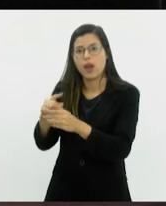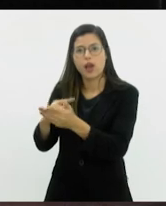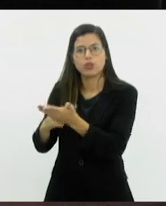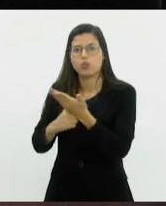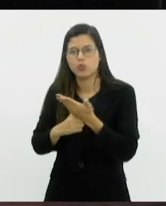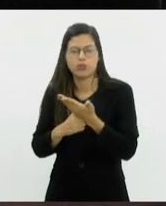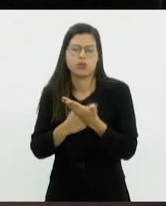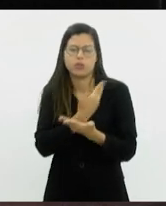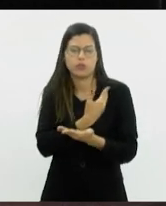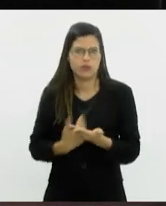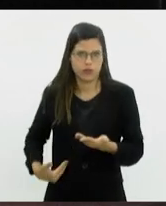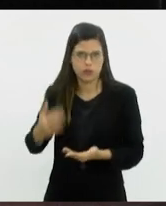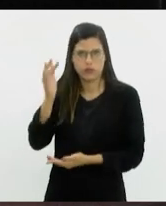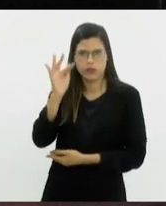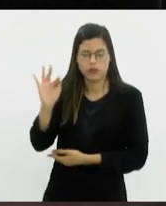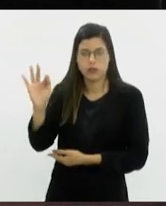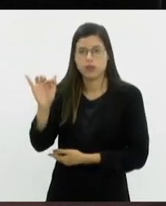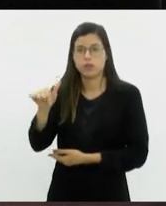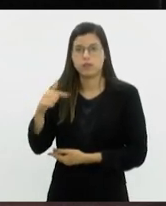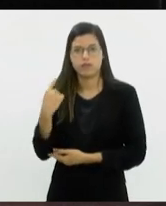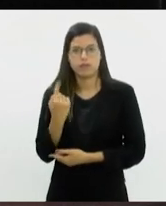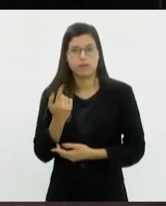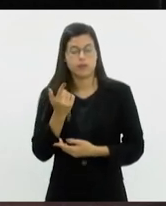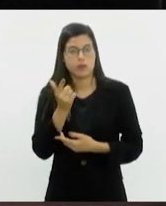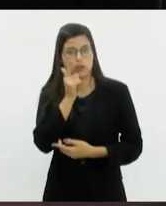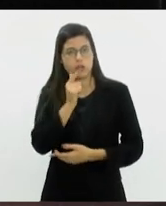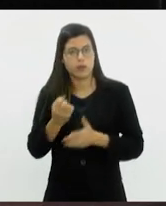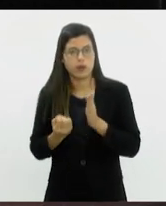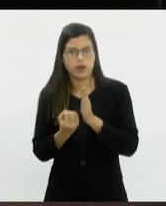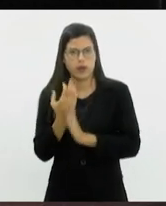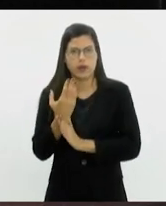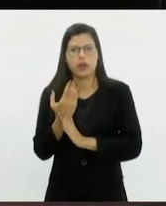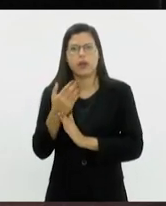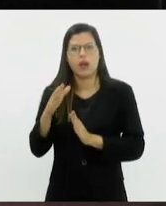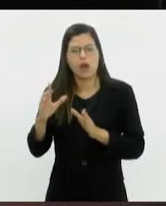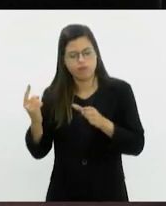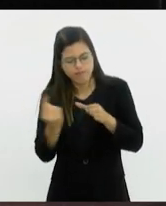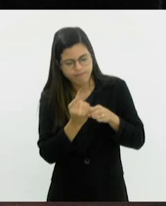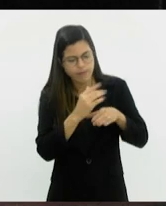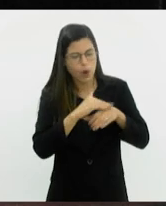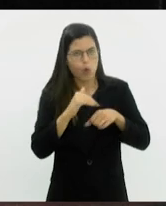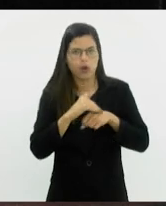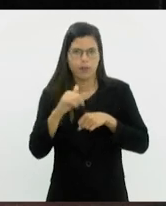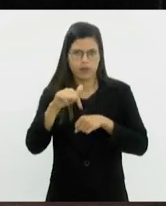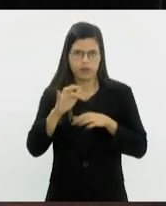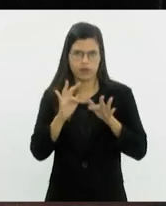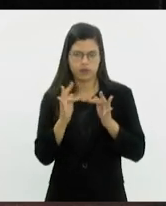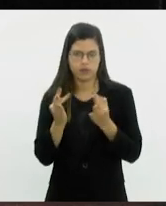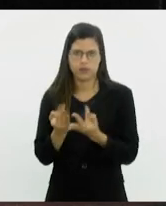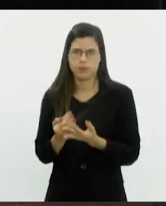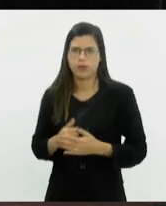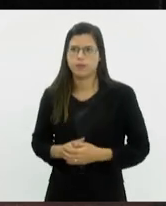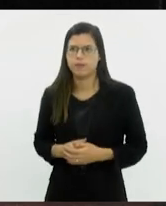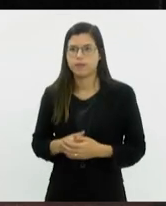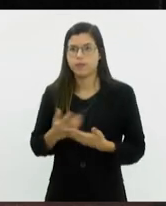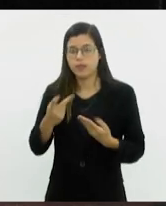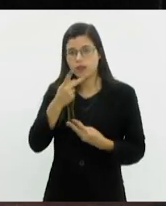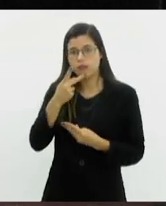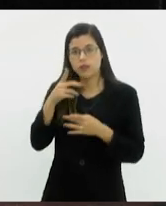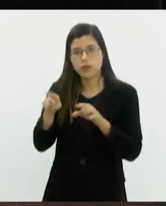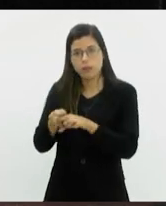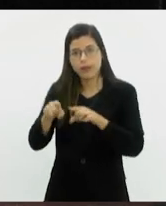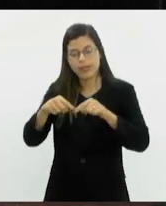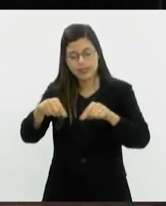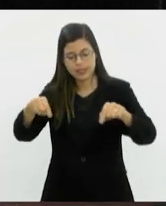venha oferecer. E a gente conseguiu criar uma grande rede de acolhimento dessas famílias. Queria falar também das salas